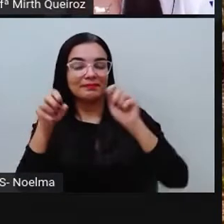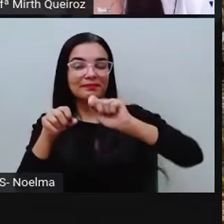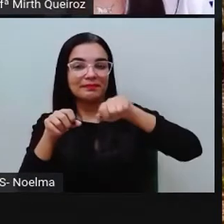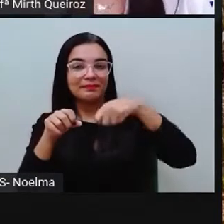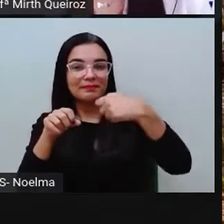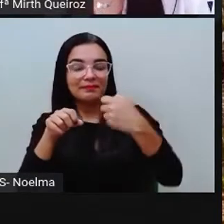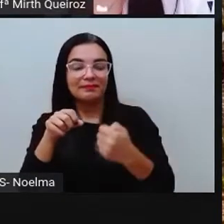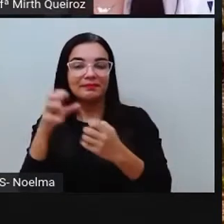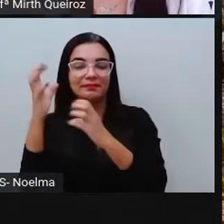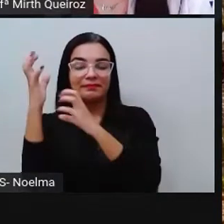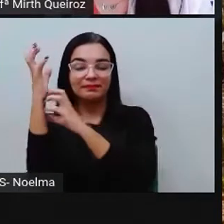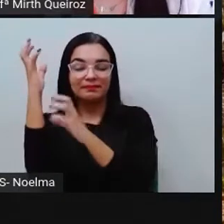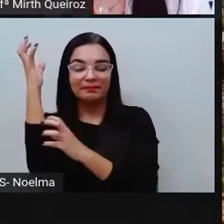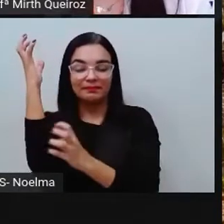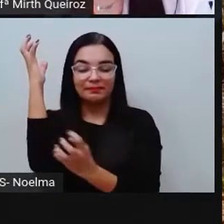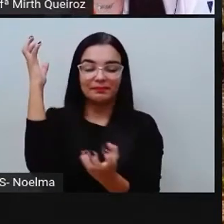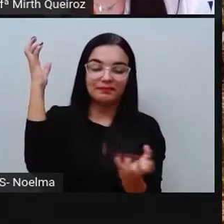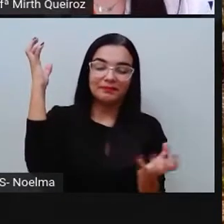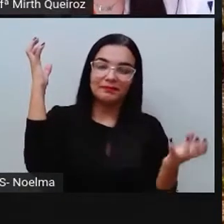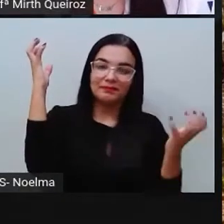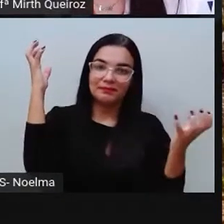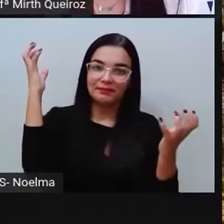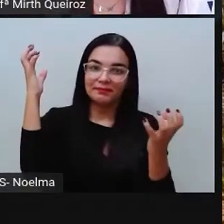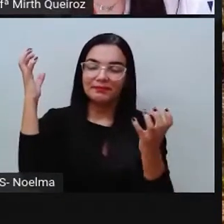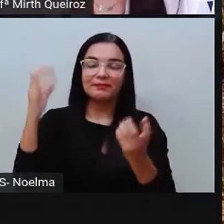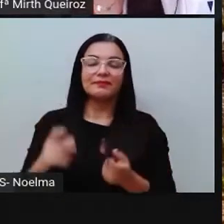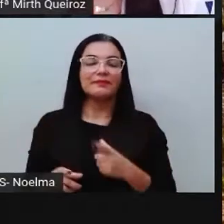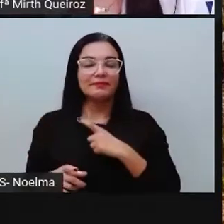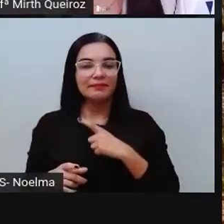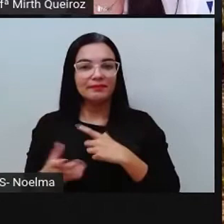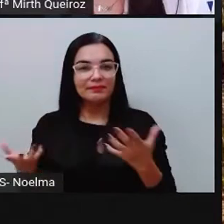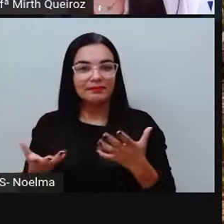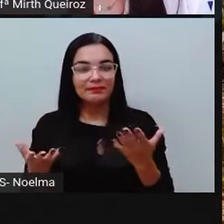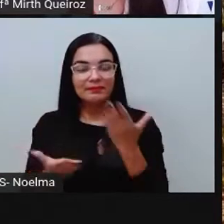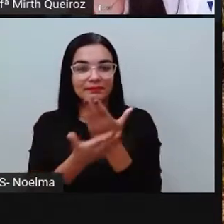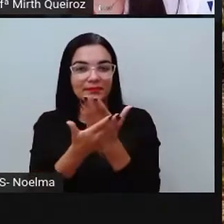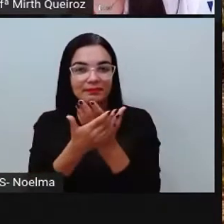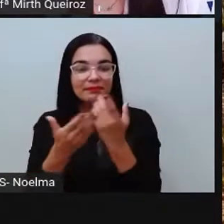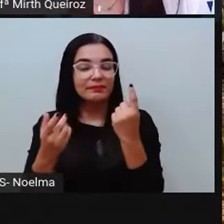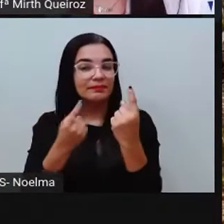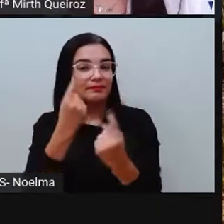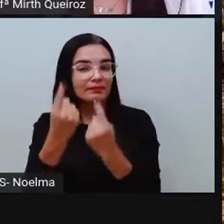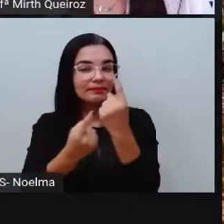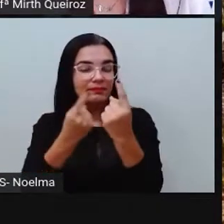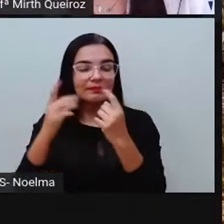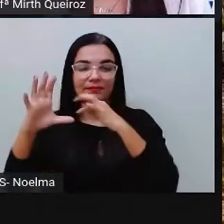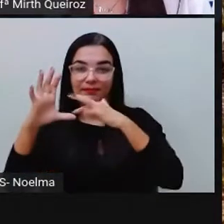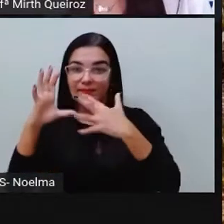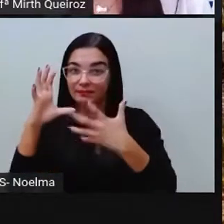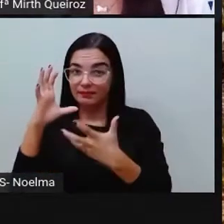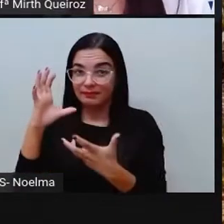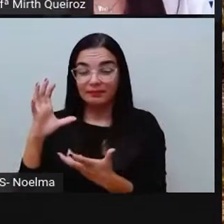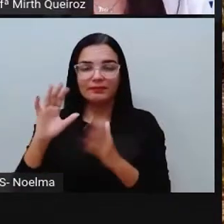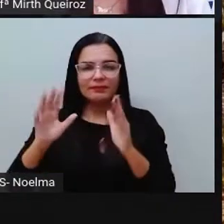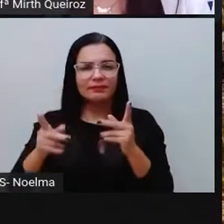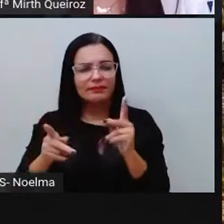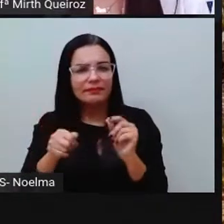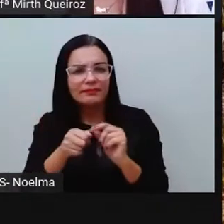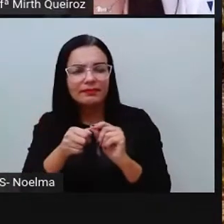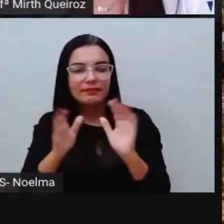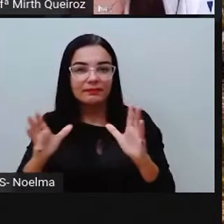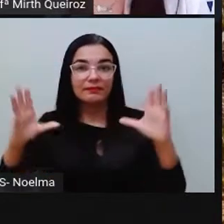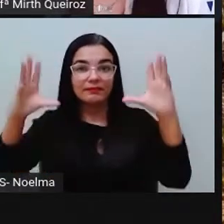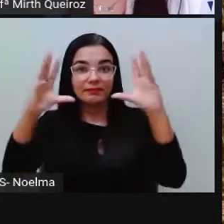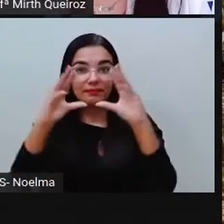e a gente vai explorar algumas características desse bioma. Nós já fizemos um resumo muito breve